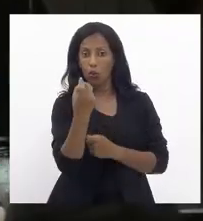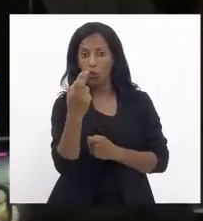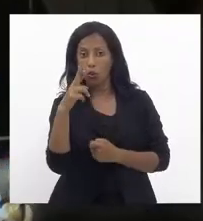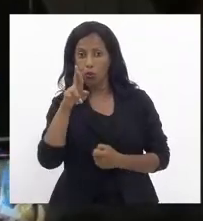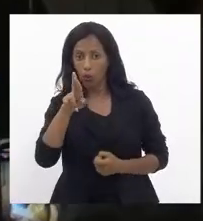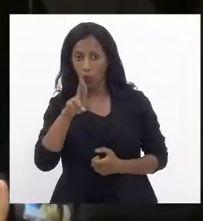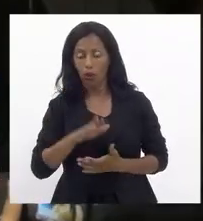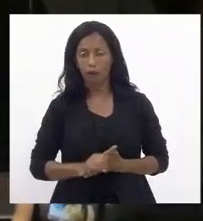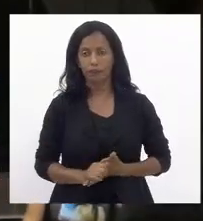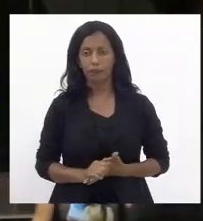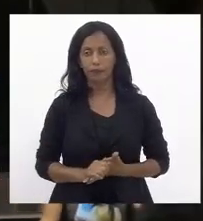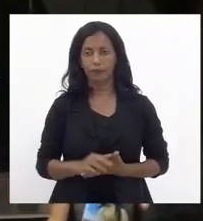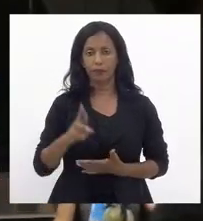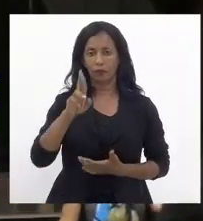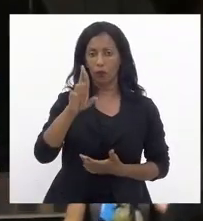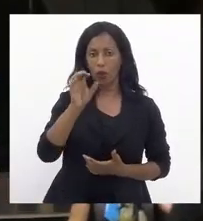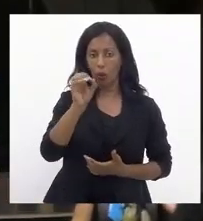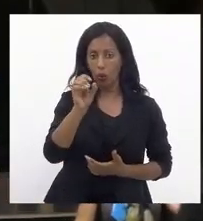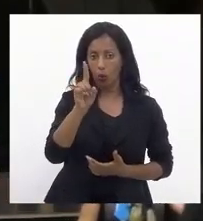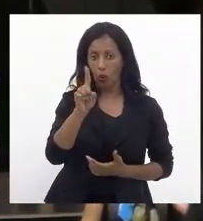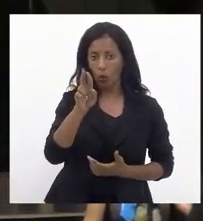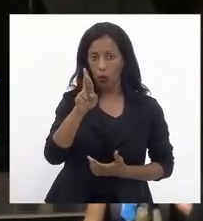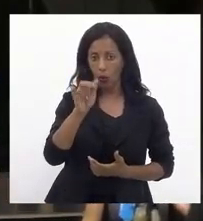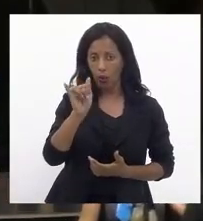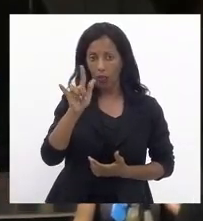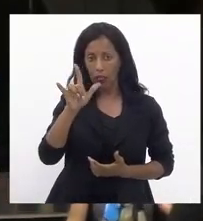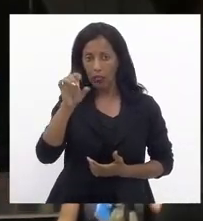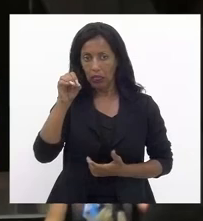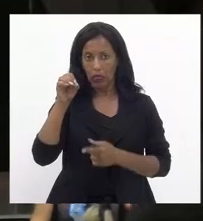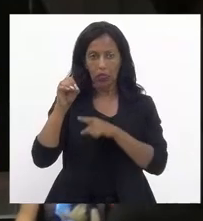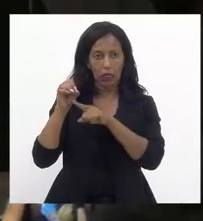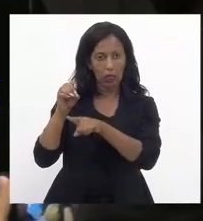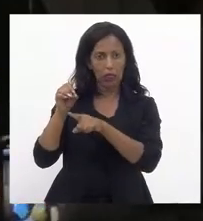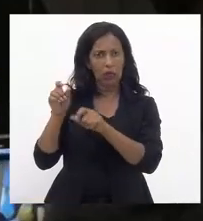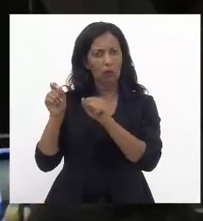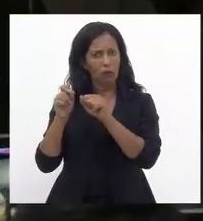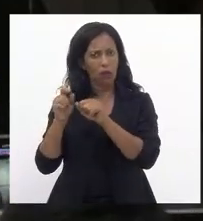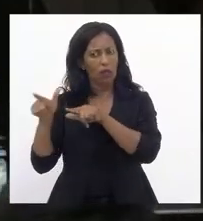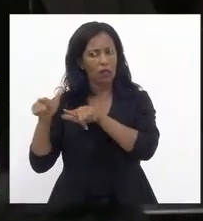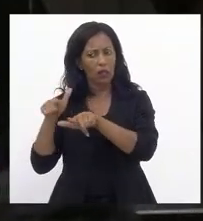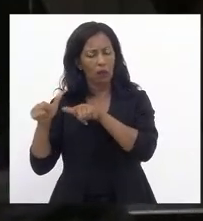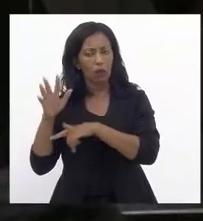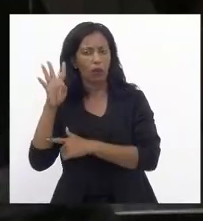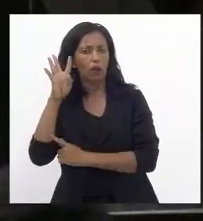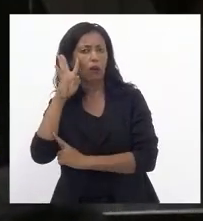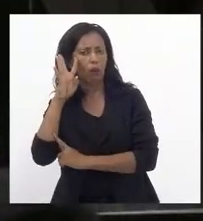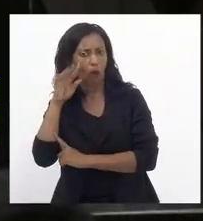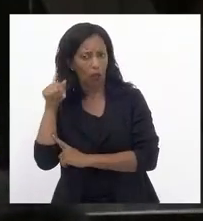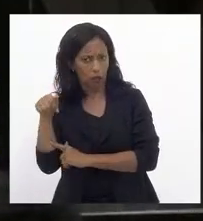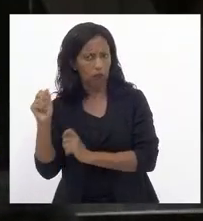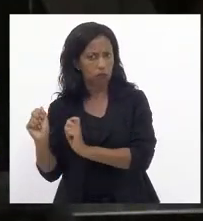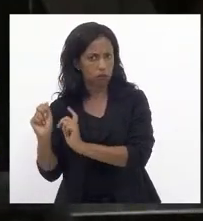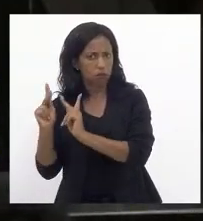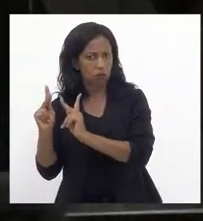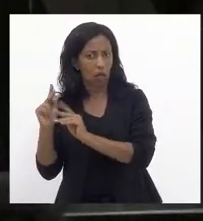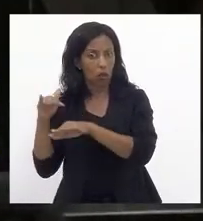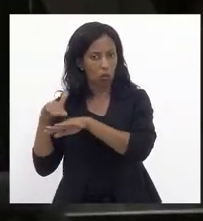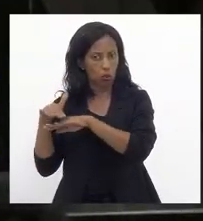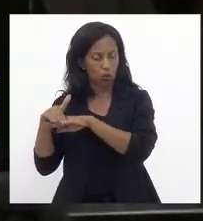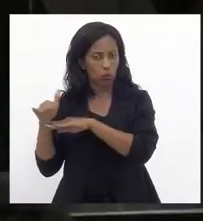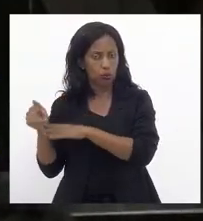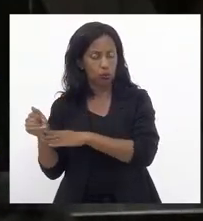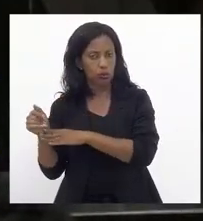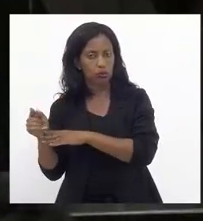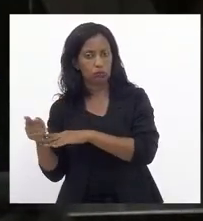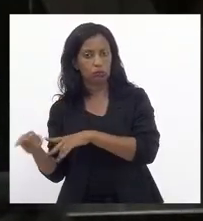doutor Rodrigo, ele fez o expediente na quarta-feira, noturno,